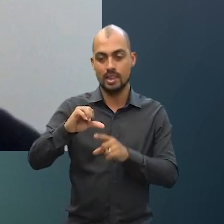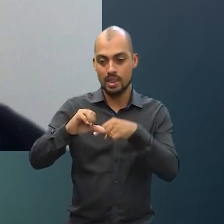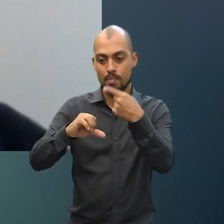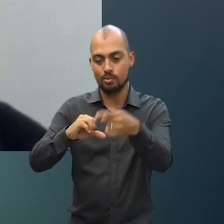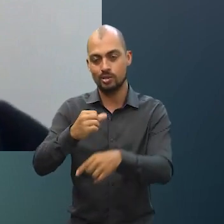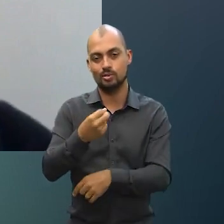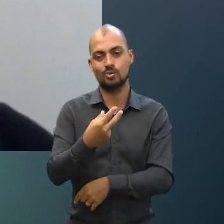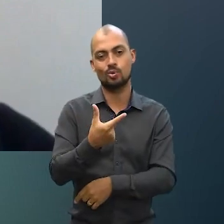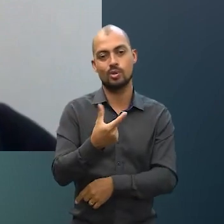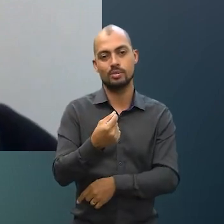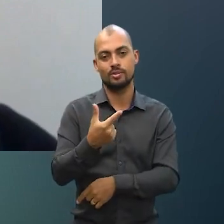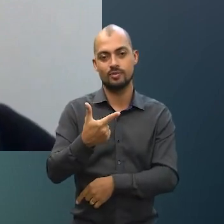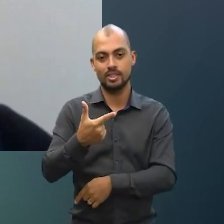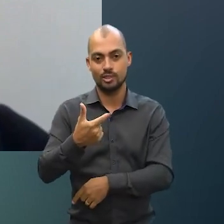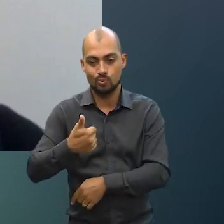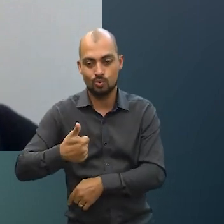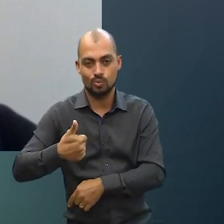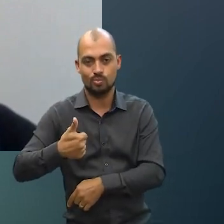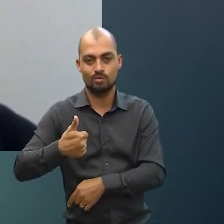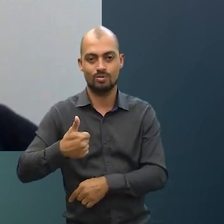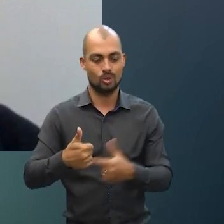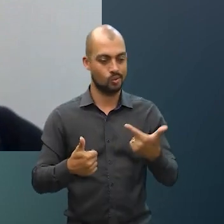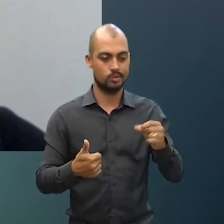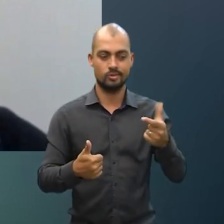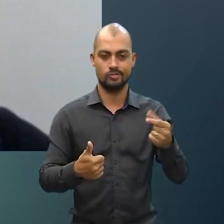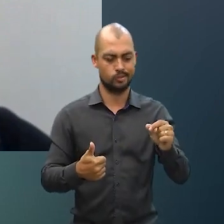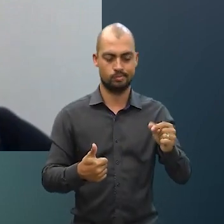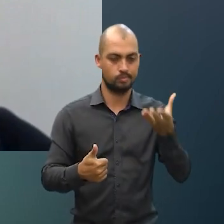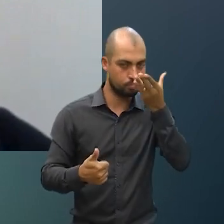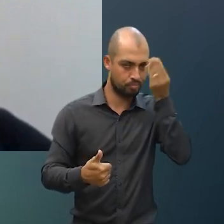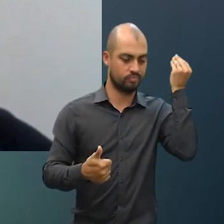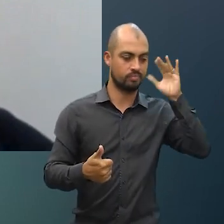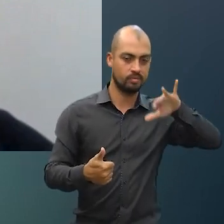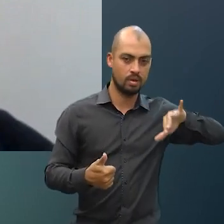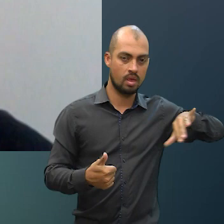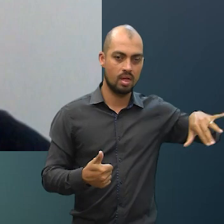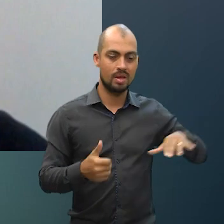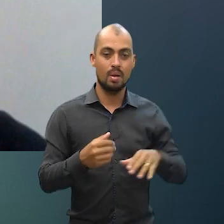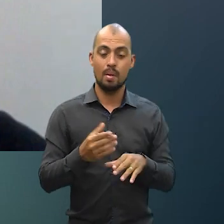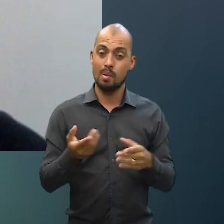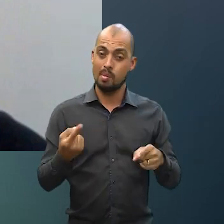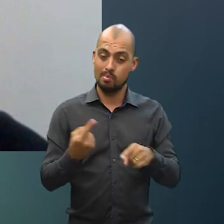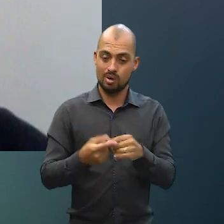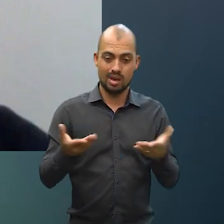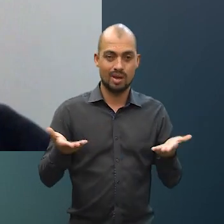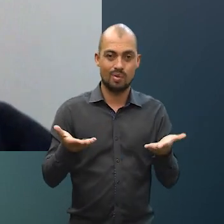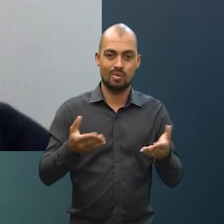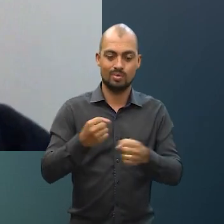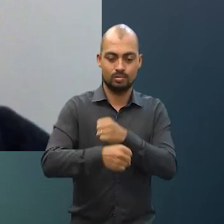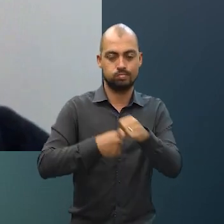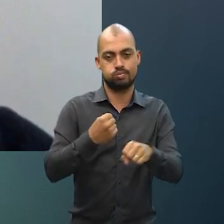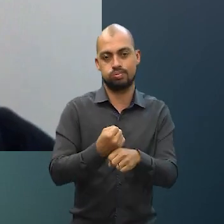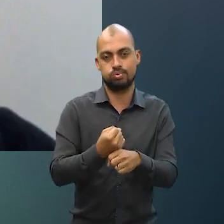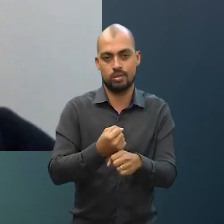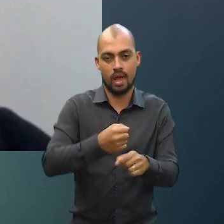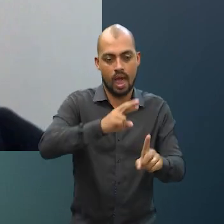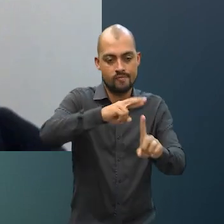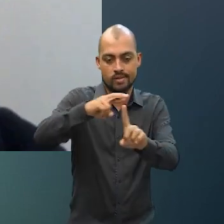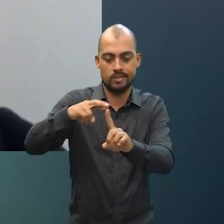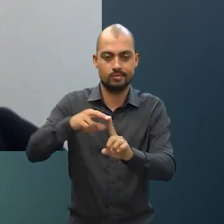2020, porque é um ano que não dá para se ter muita referência.